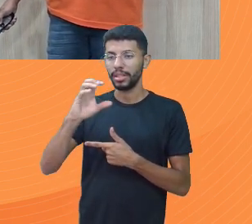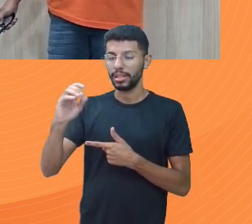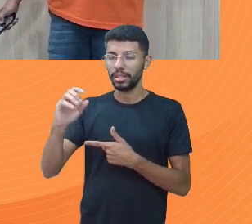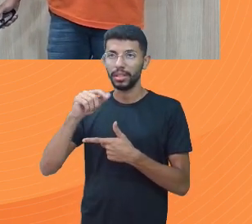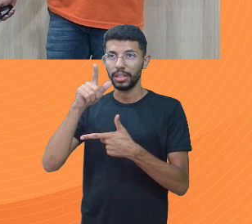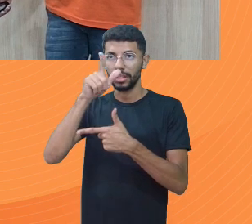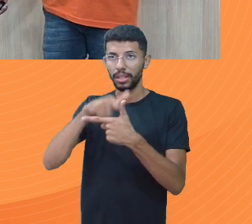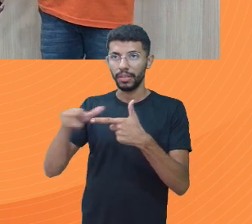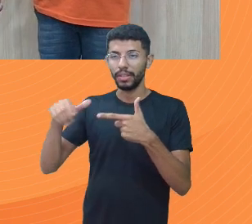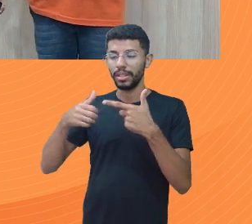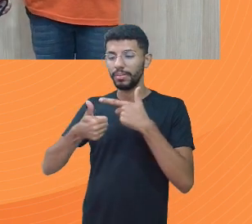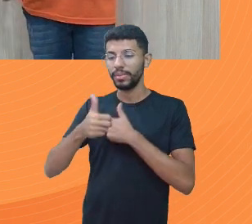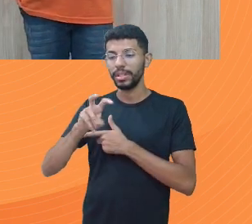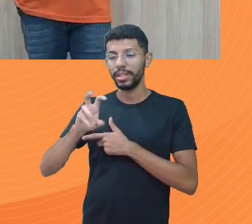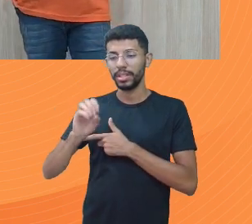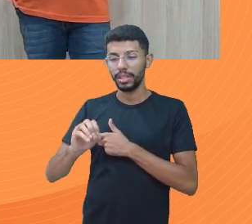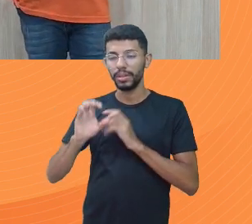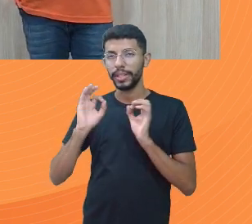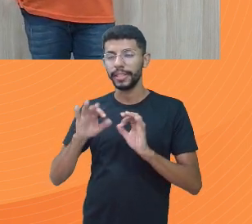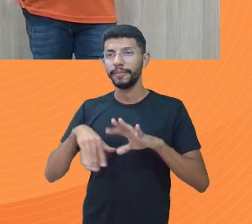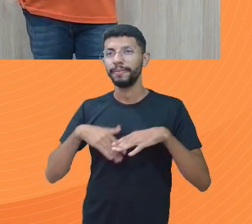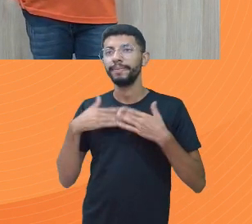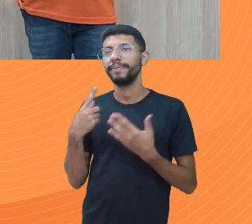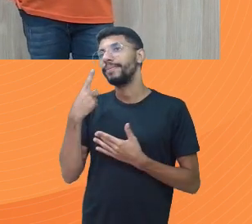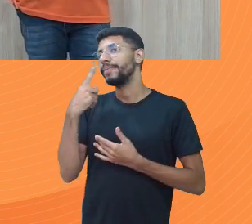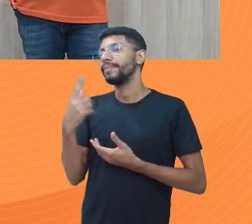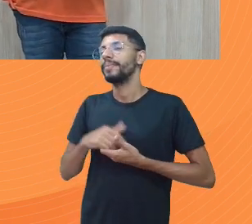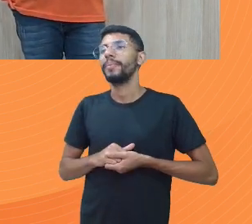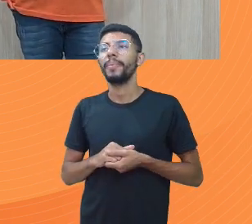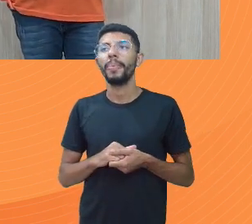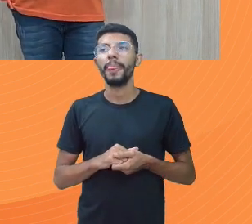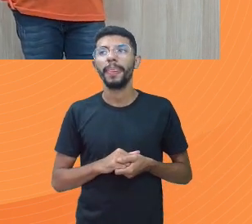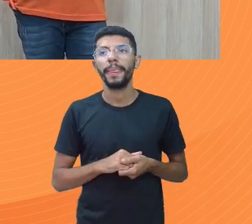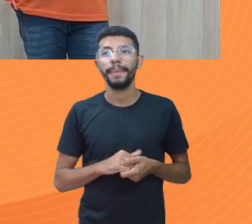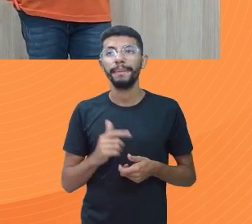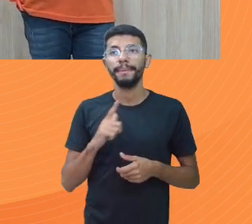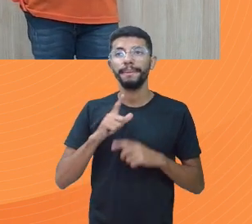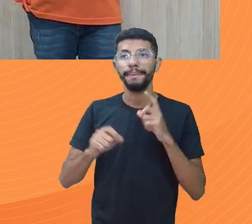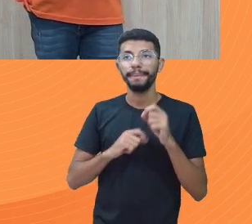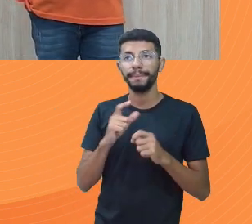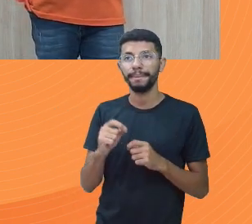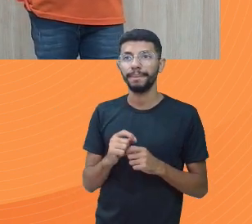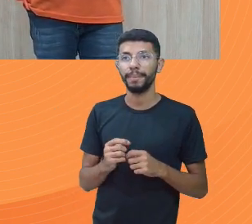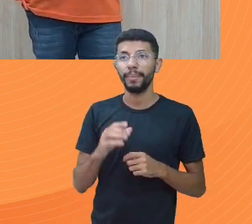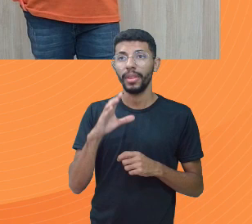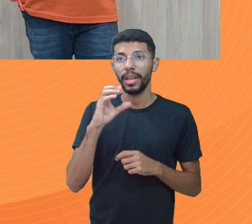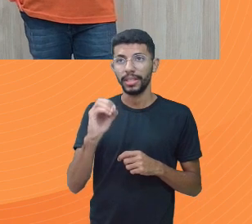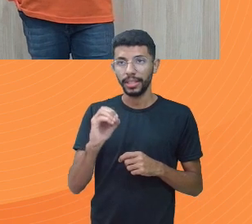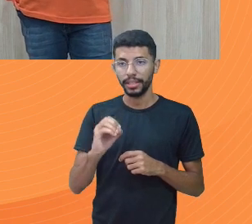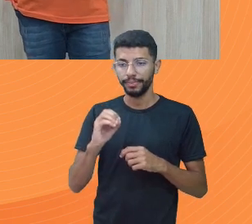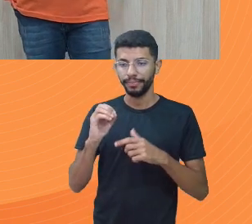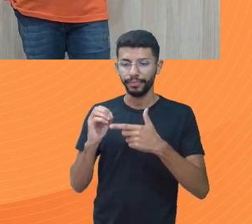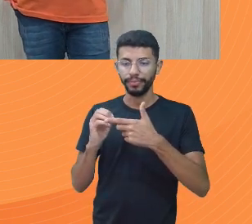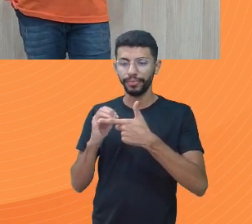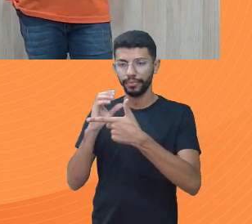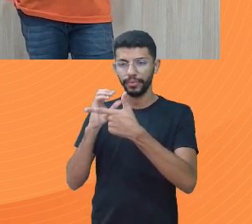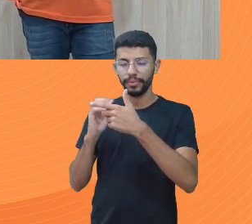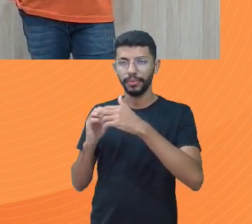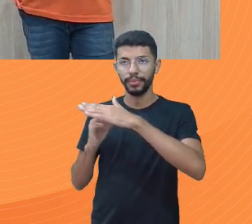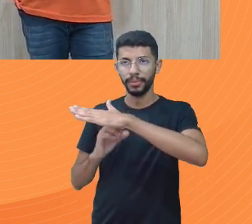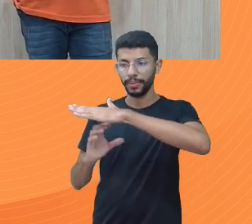por 150. Galera, vê só, eu tenho um zero no numerador e tenho zero no